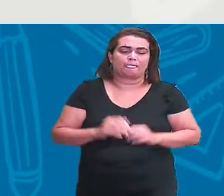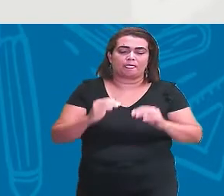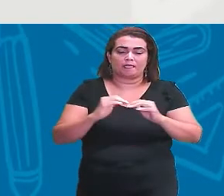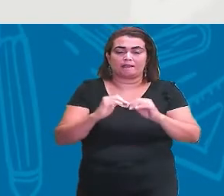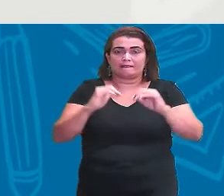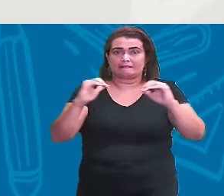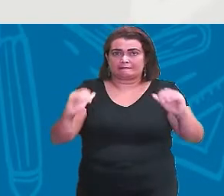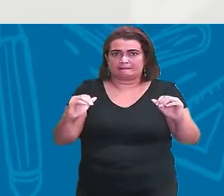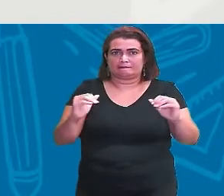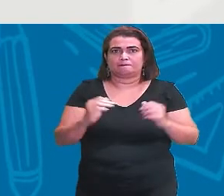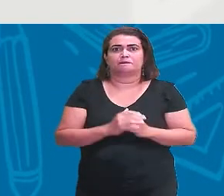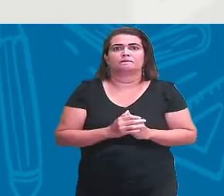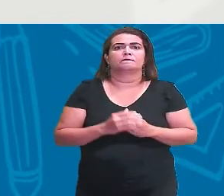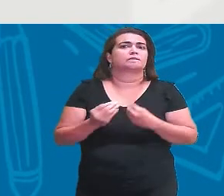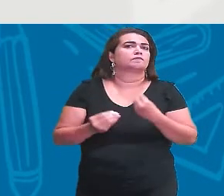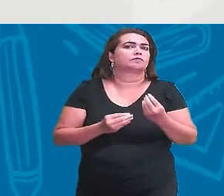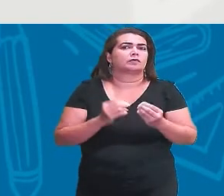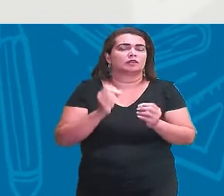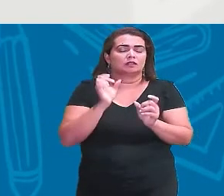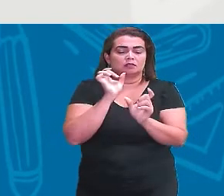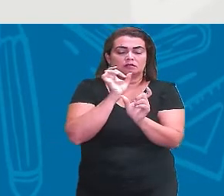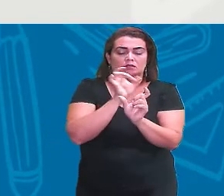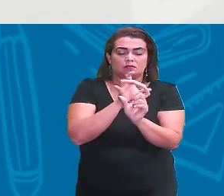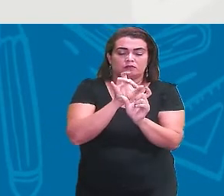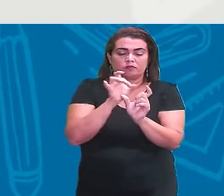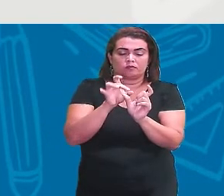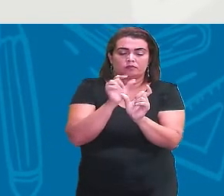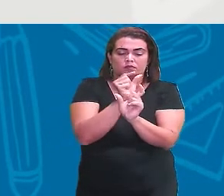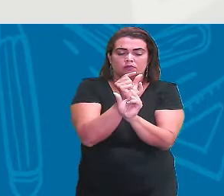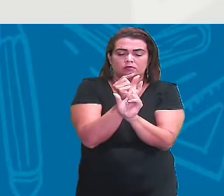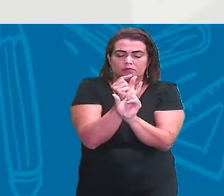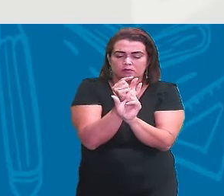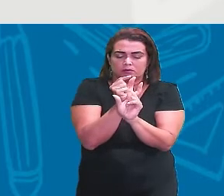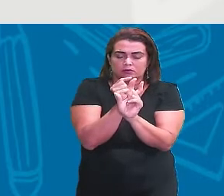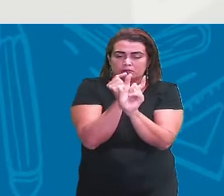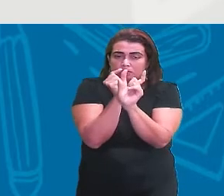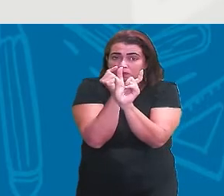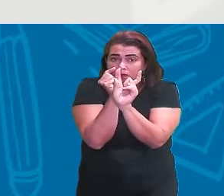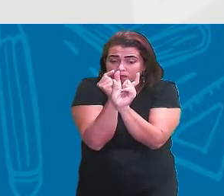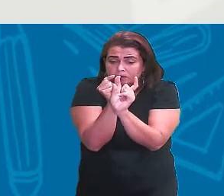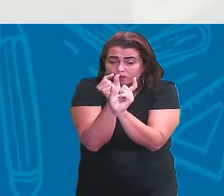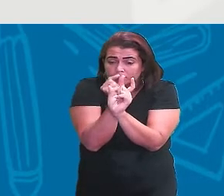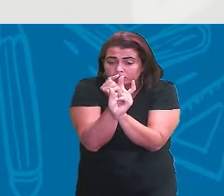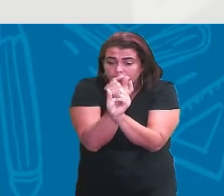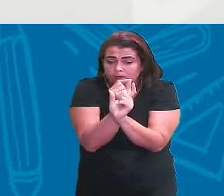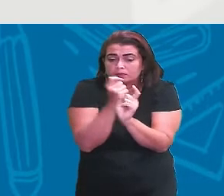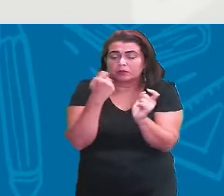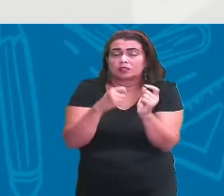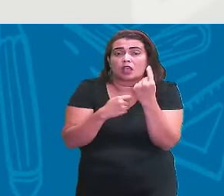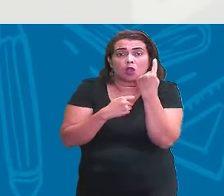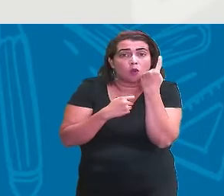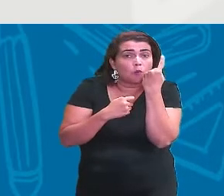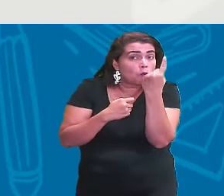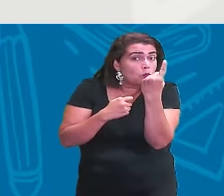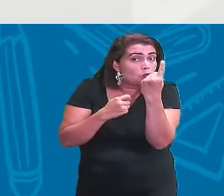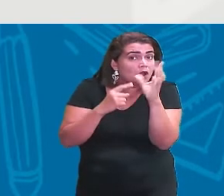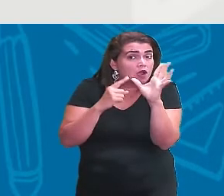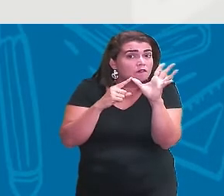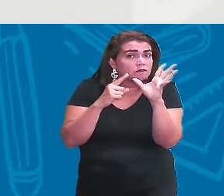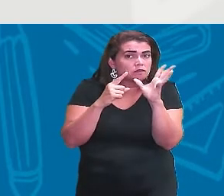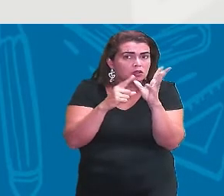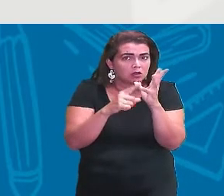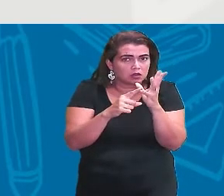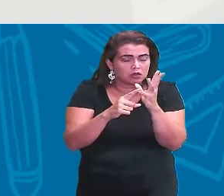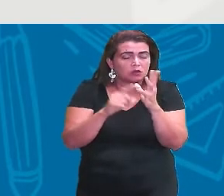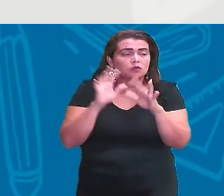Separação silábica. Cada sílaba tem pelo menos uma vogal, olha aí o que eu falei. Uma vogal, tá? Às